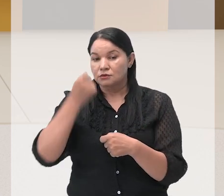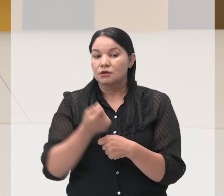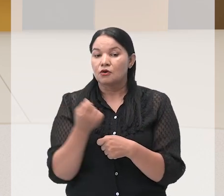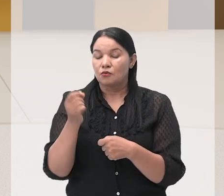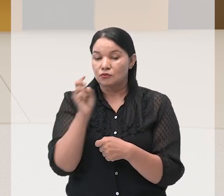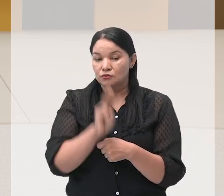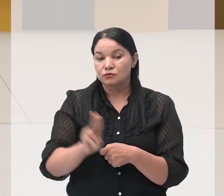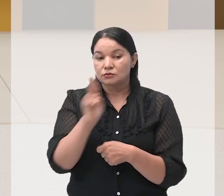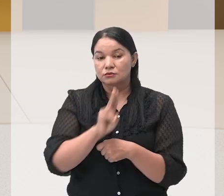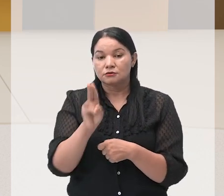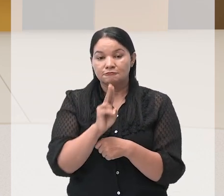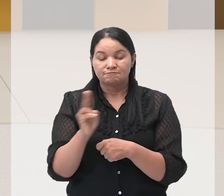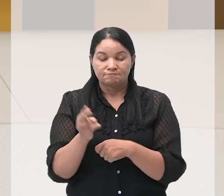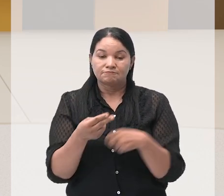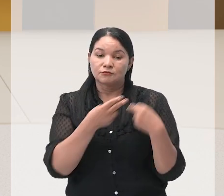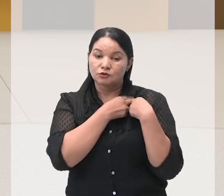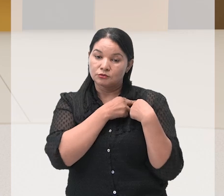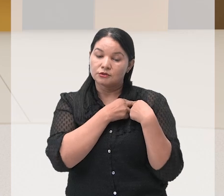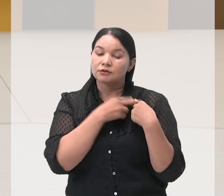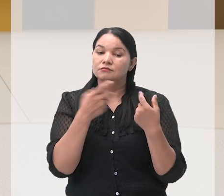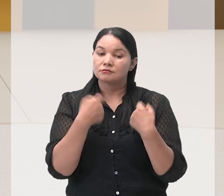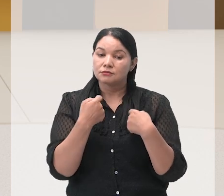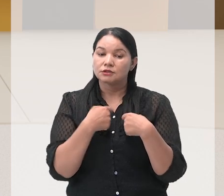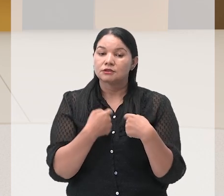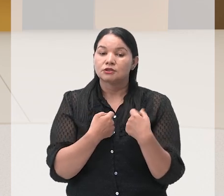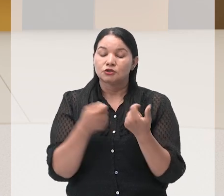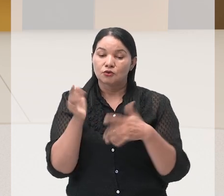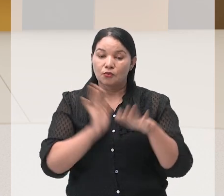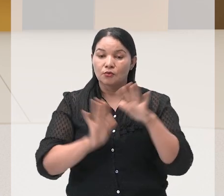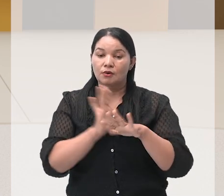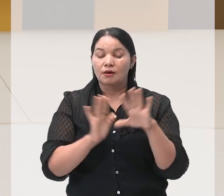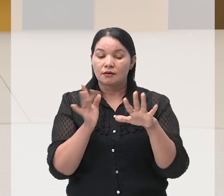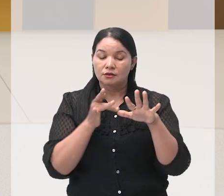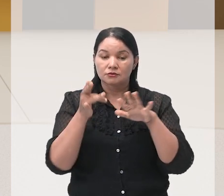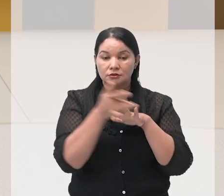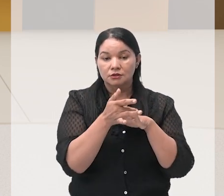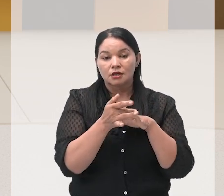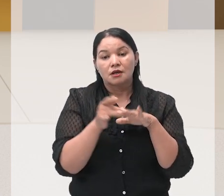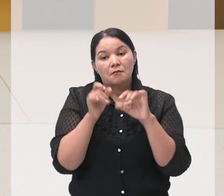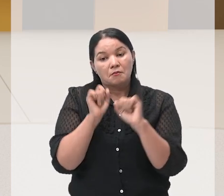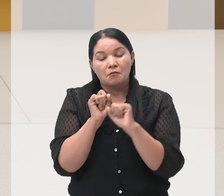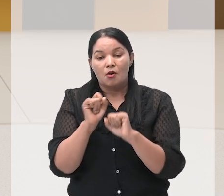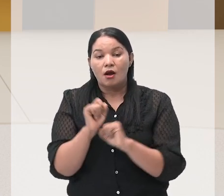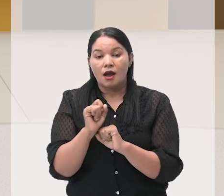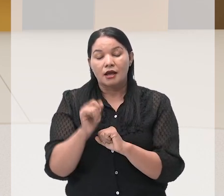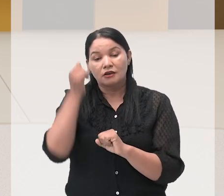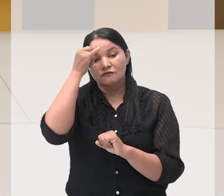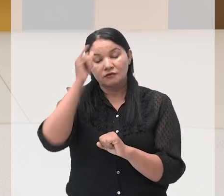news, não compartilhemos fake news e agora a gente já tem as ferramentas